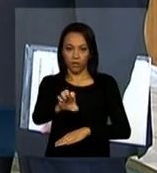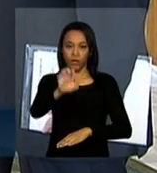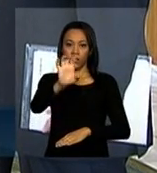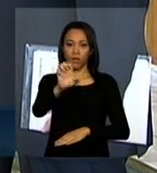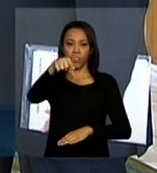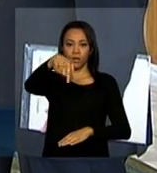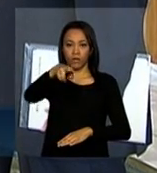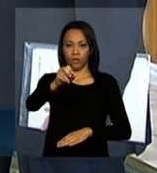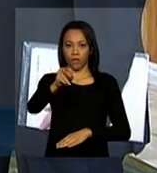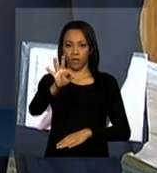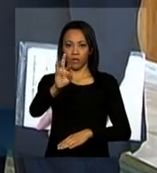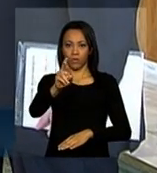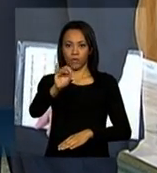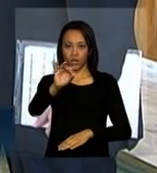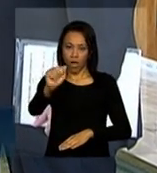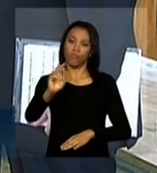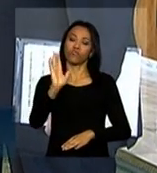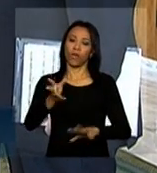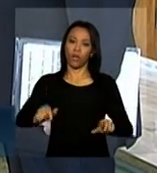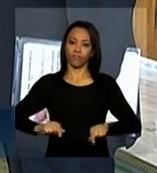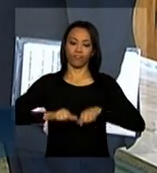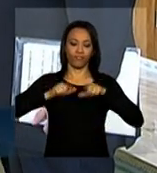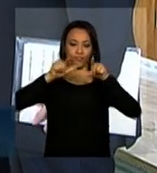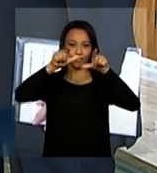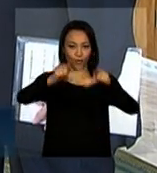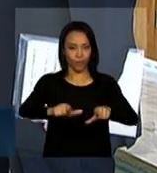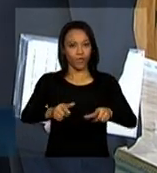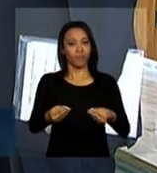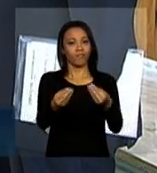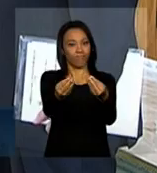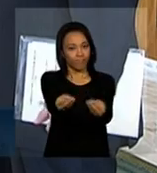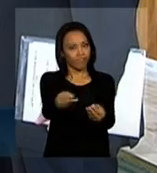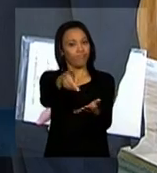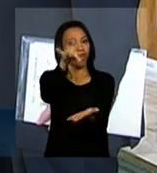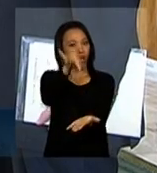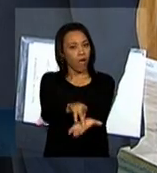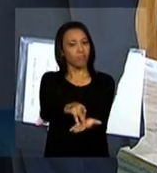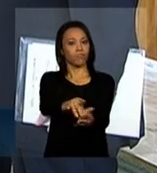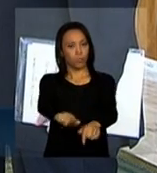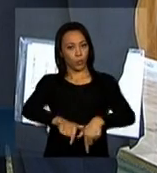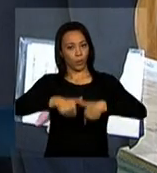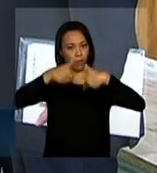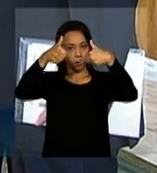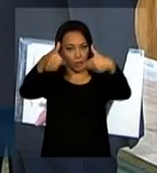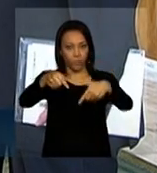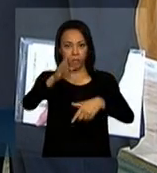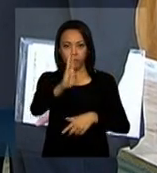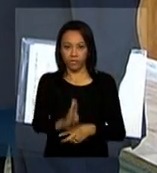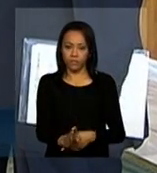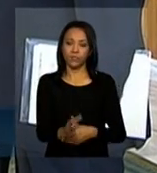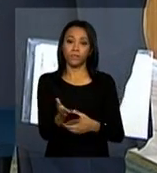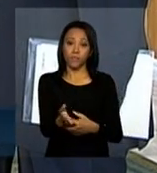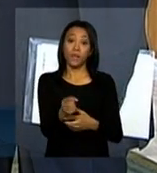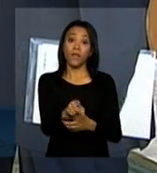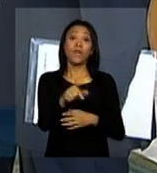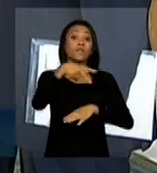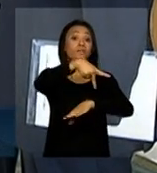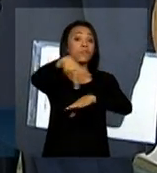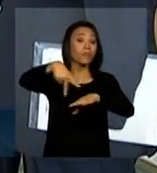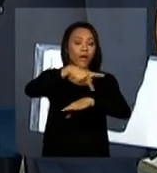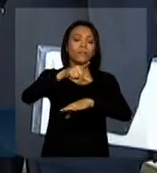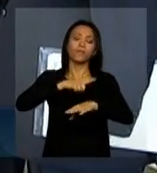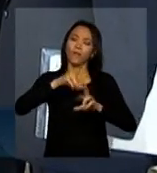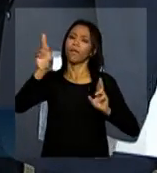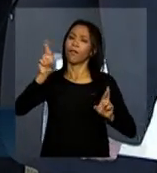Ele entregou a carta credencial à presidenta Dilma Rousseff. Guiné Equatorial tem